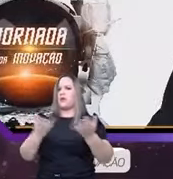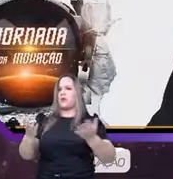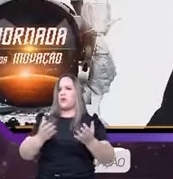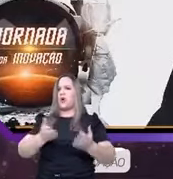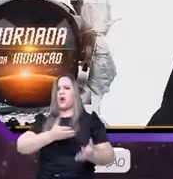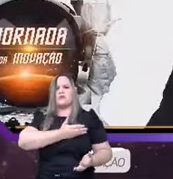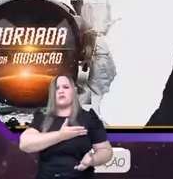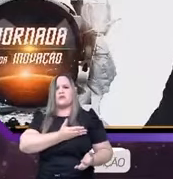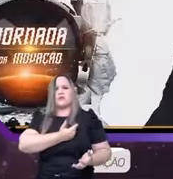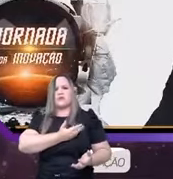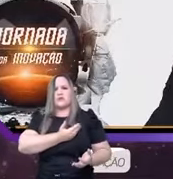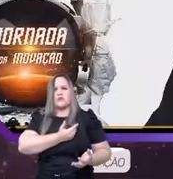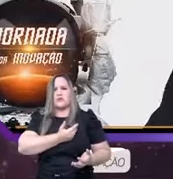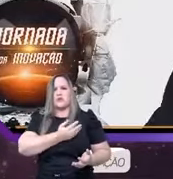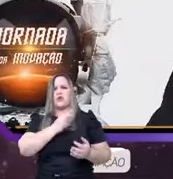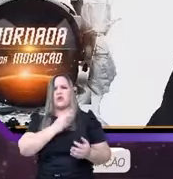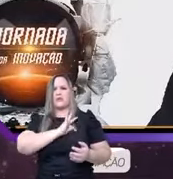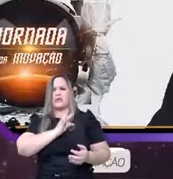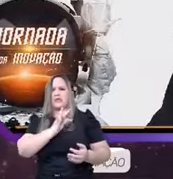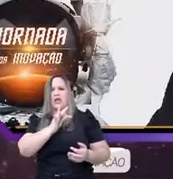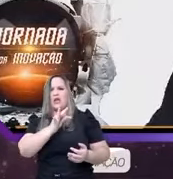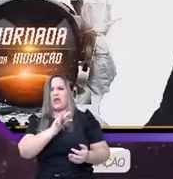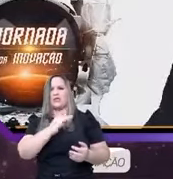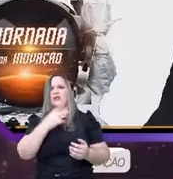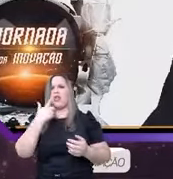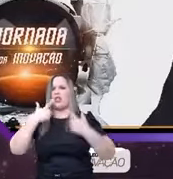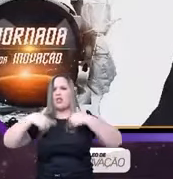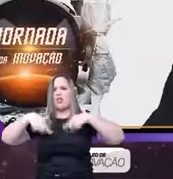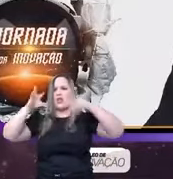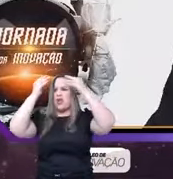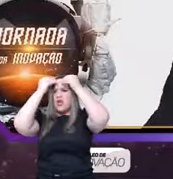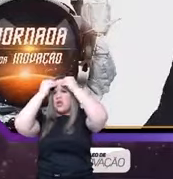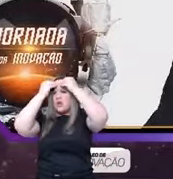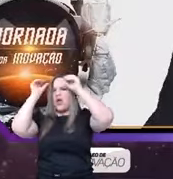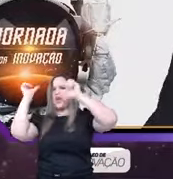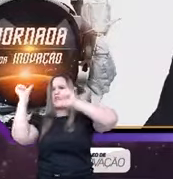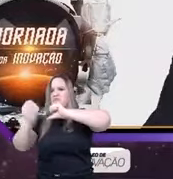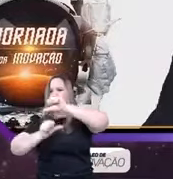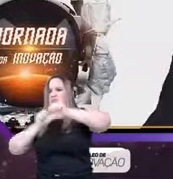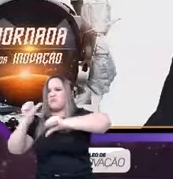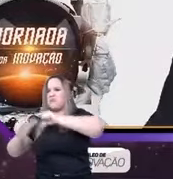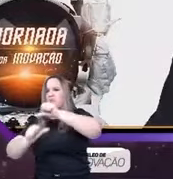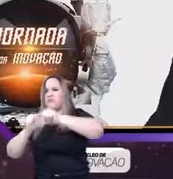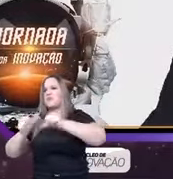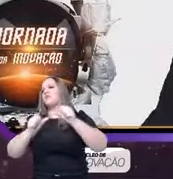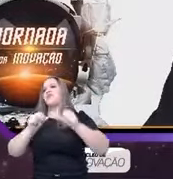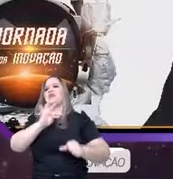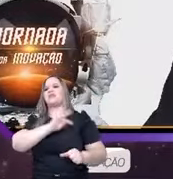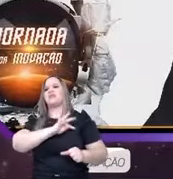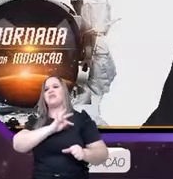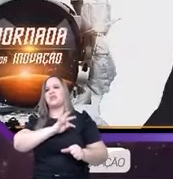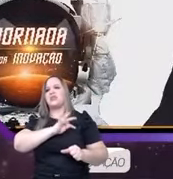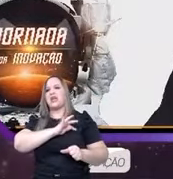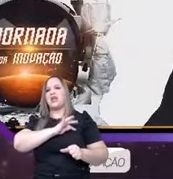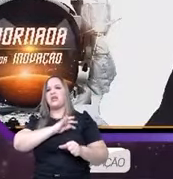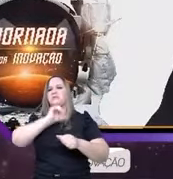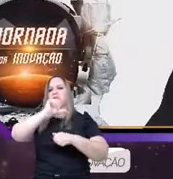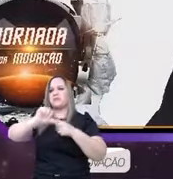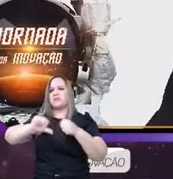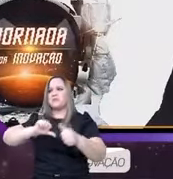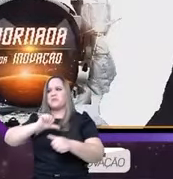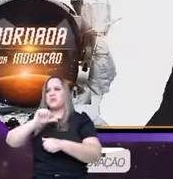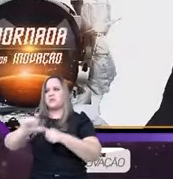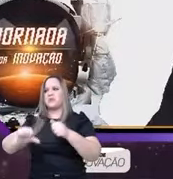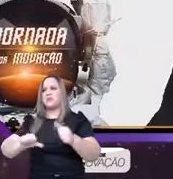empirização. A viragem linguística parece que não serviu para nada. A era da técnica com glamour está aí. Chique, como disse